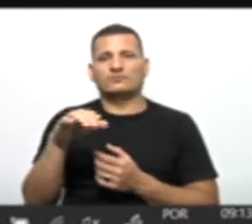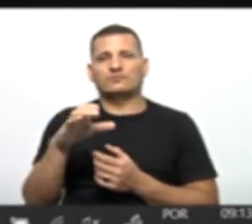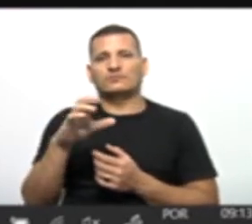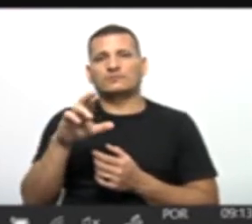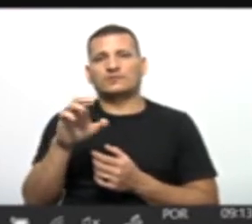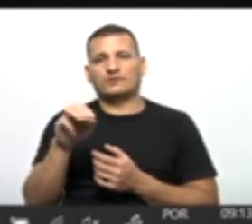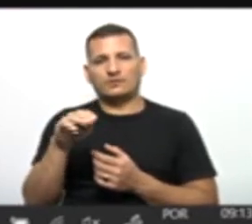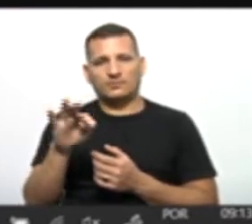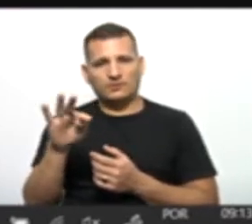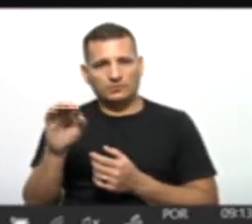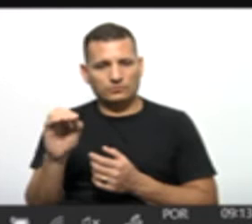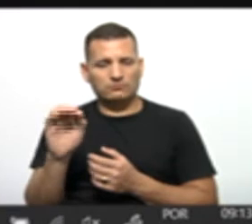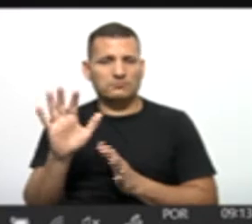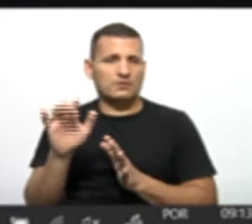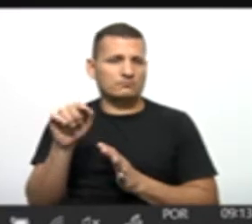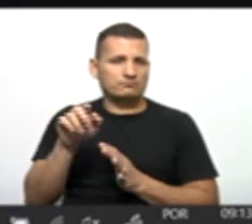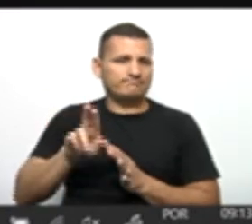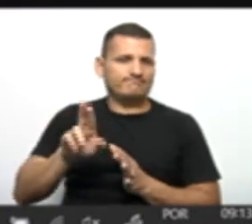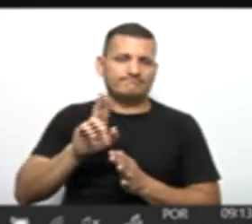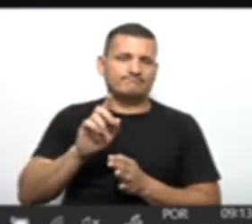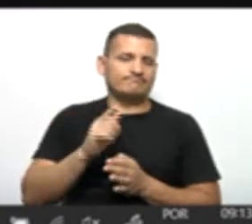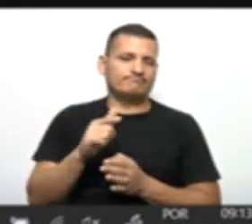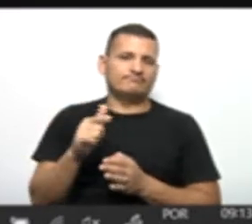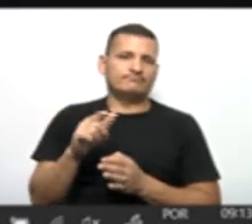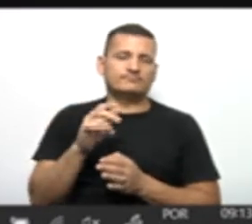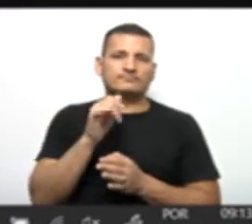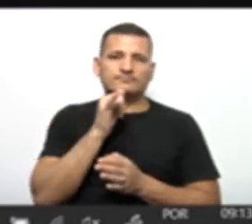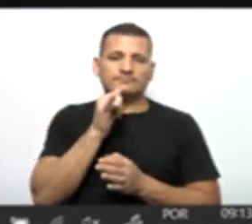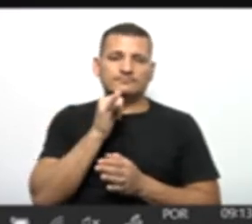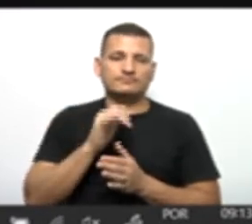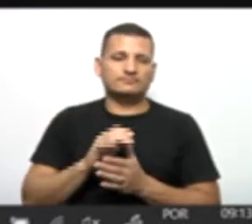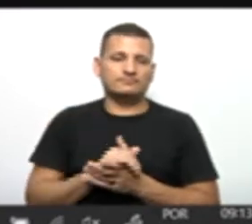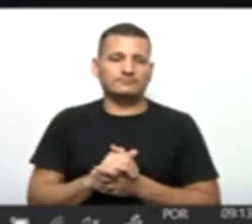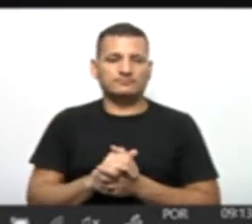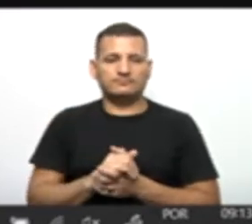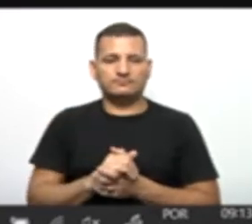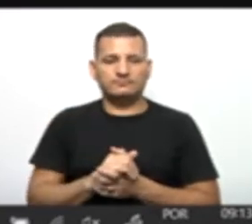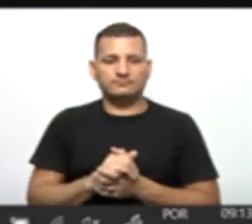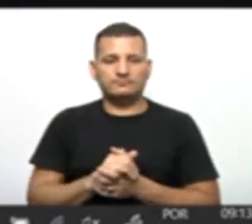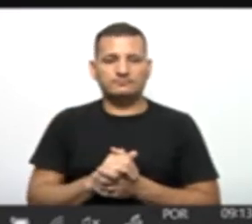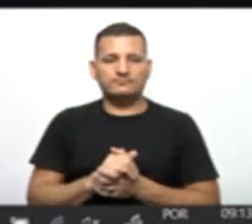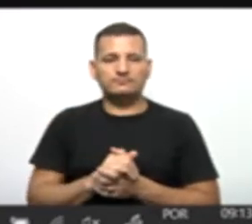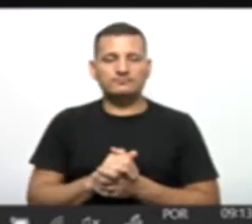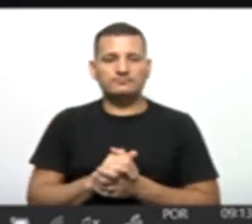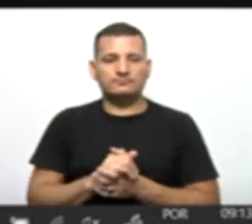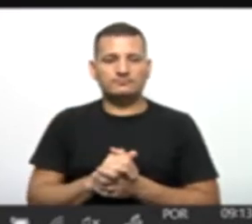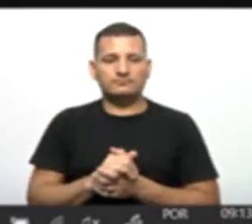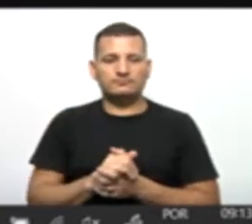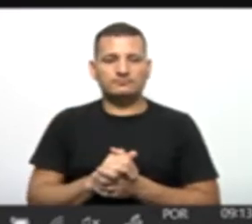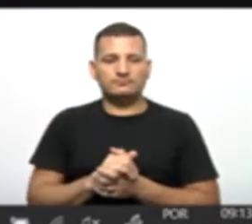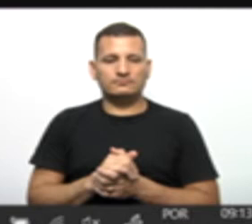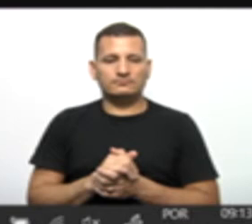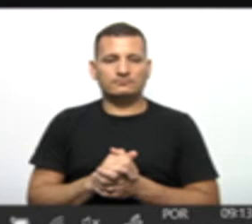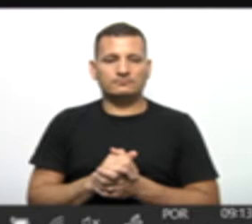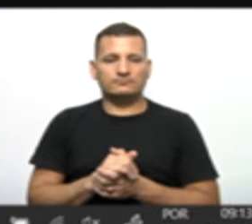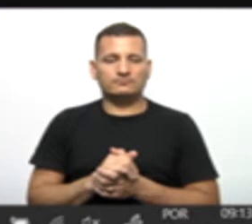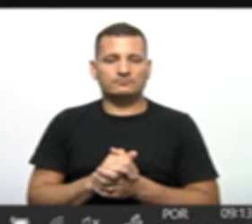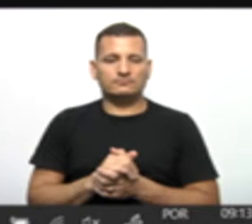estamos utilizando nesse exemplo, nós vamos ver isso no nosso... Eu vou exemplificar isso para vocês no nosso